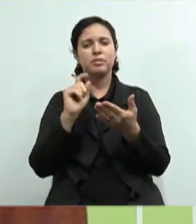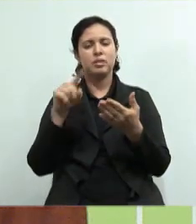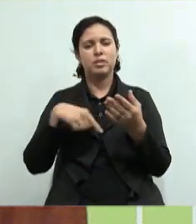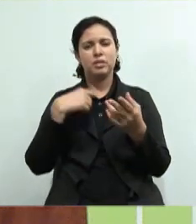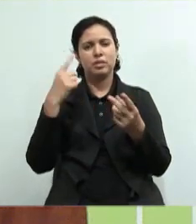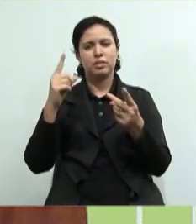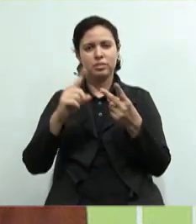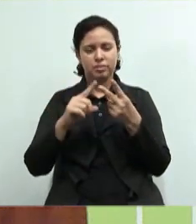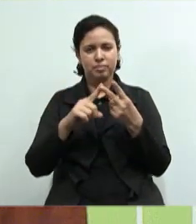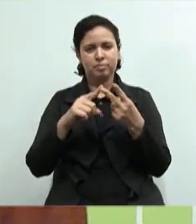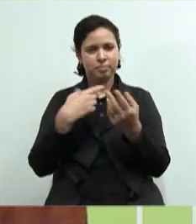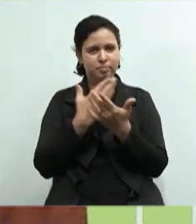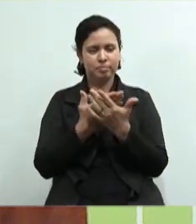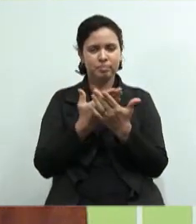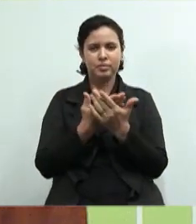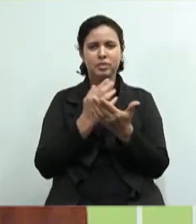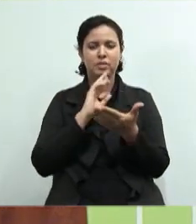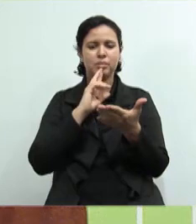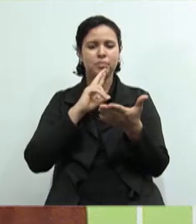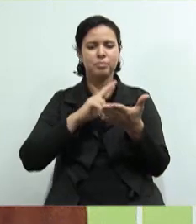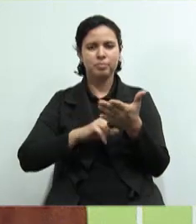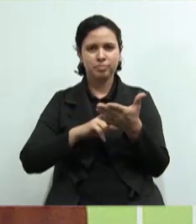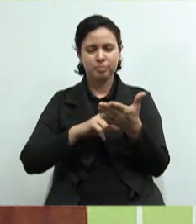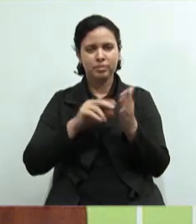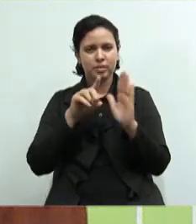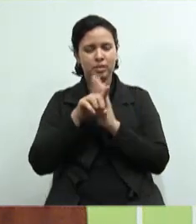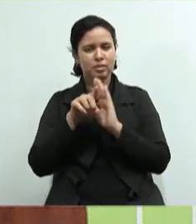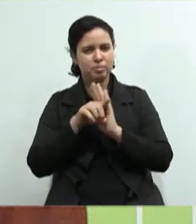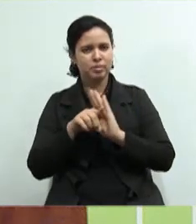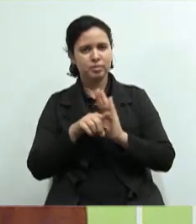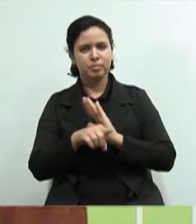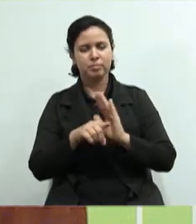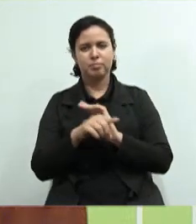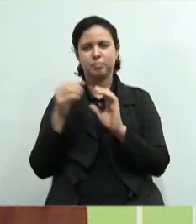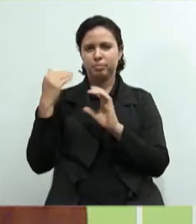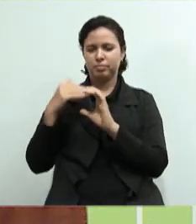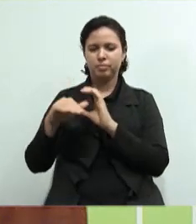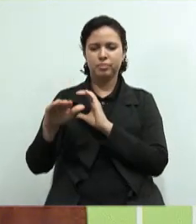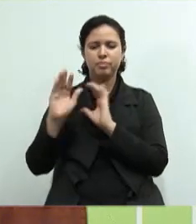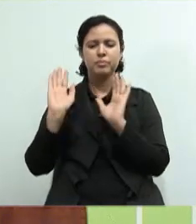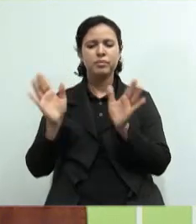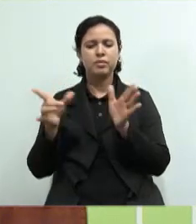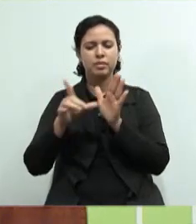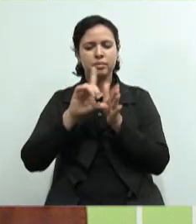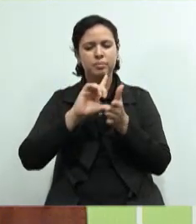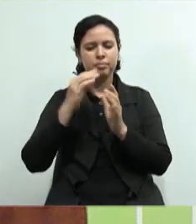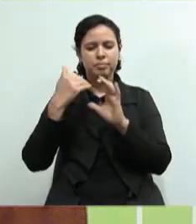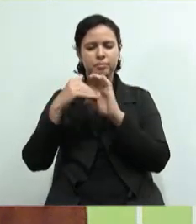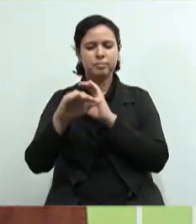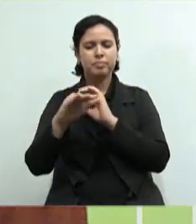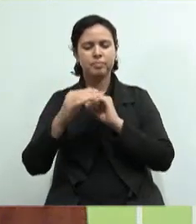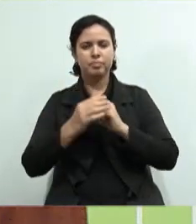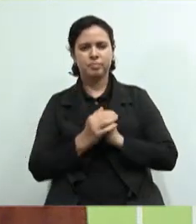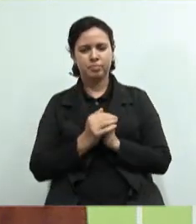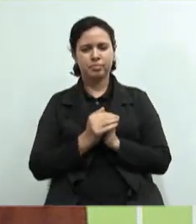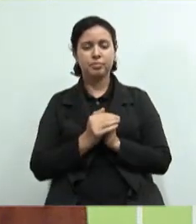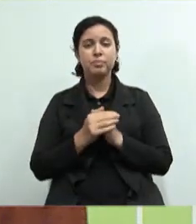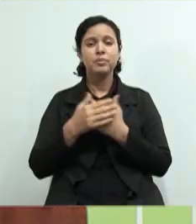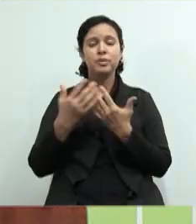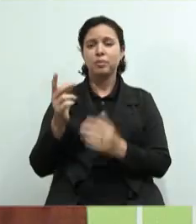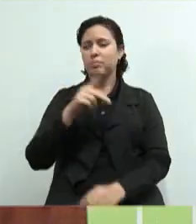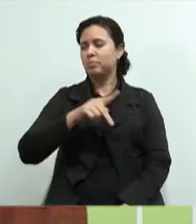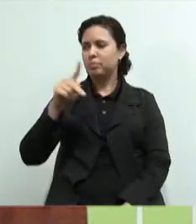da nossa aula, que é corrigir os questionários que nós encaminhamos previamente, certo? E aí,